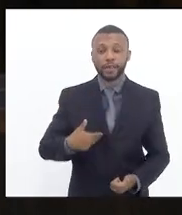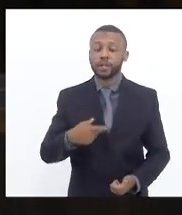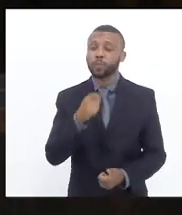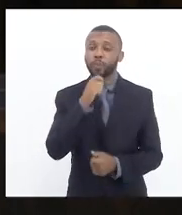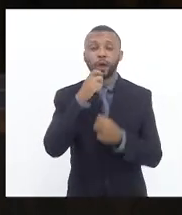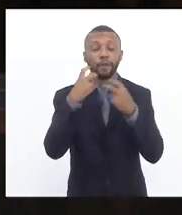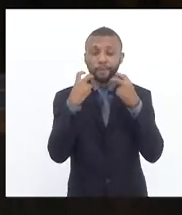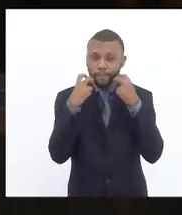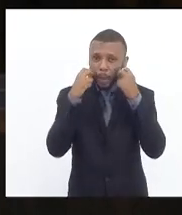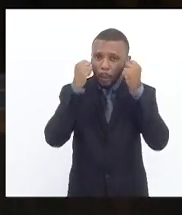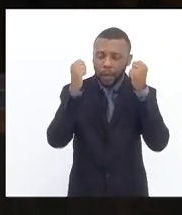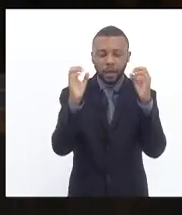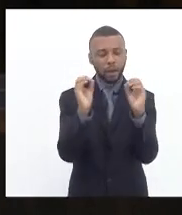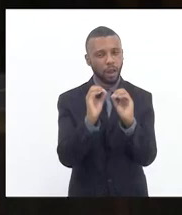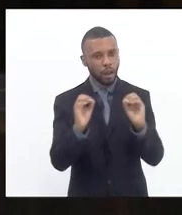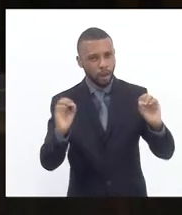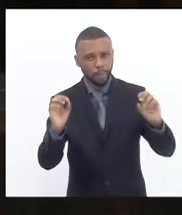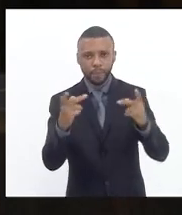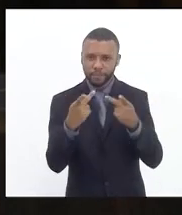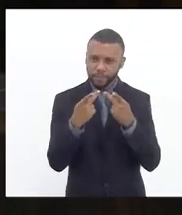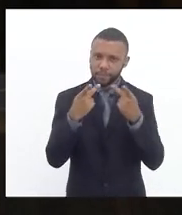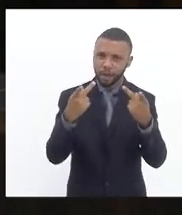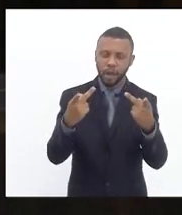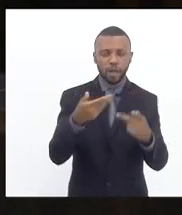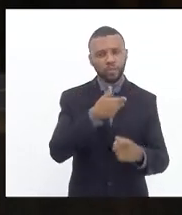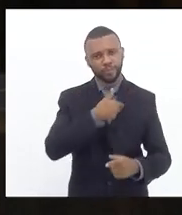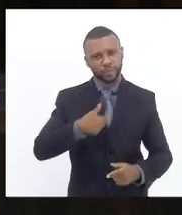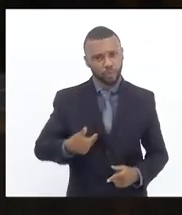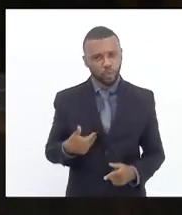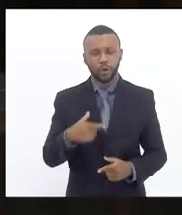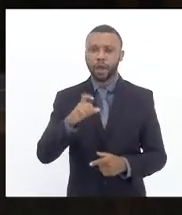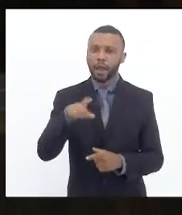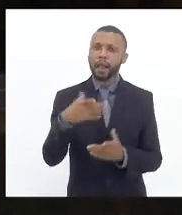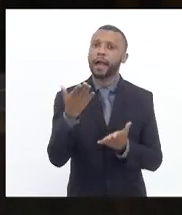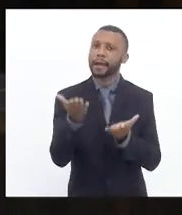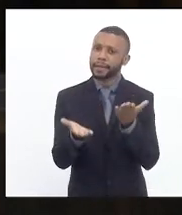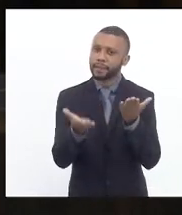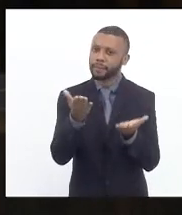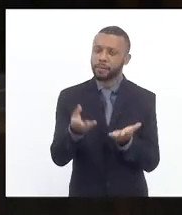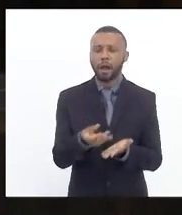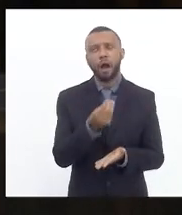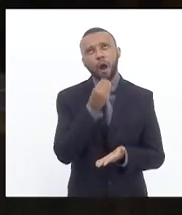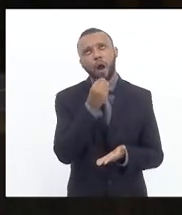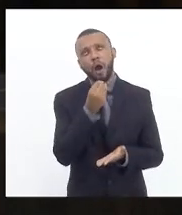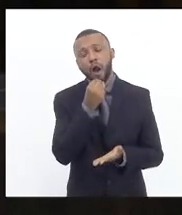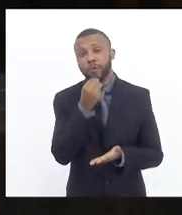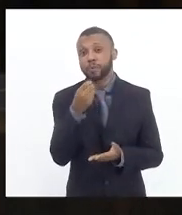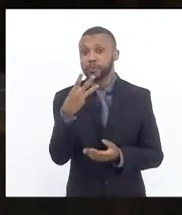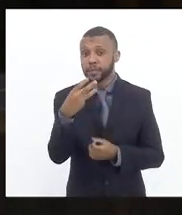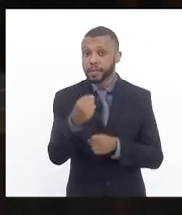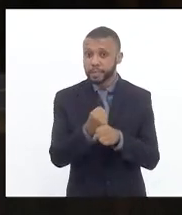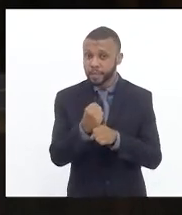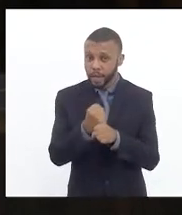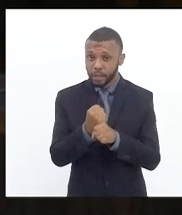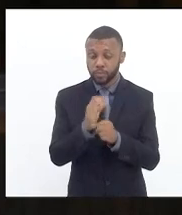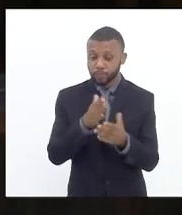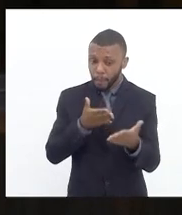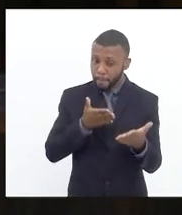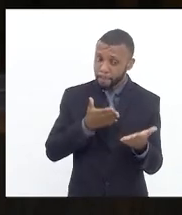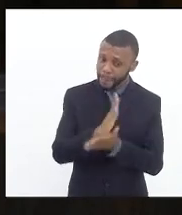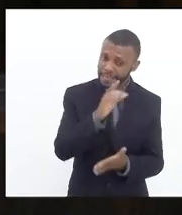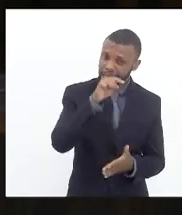vergonha nenhuma de dizer isso é um governador sensato equilibrado Mas é óbvio que a questão do treino não vai passar nessa